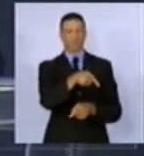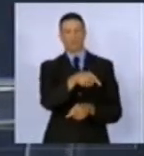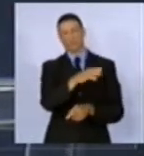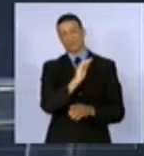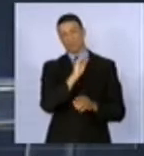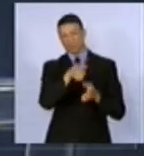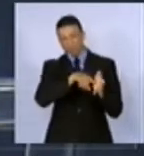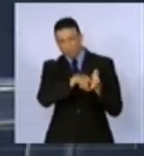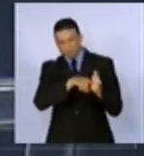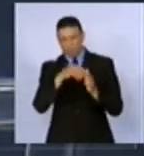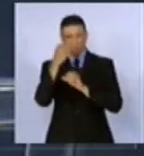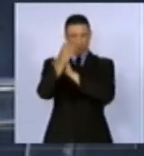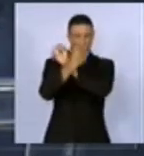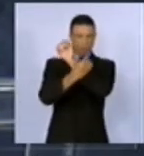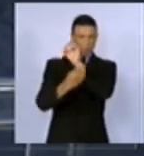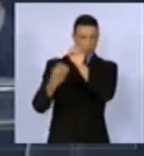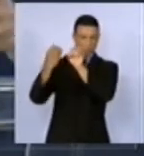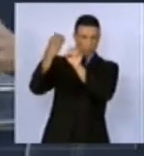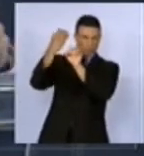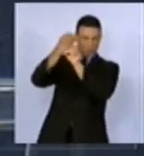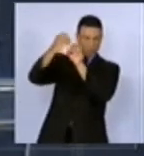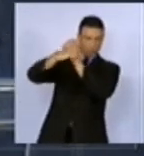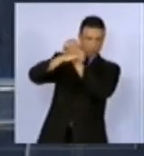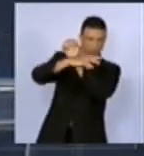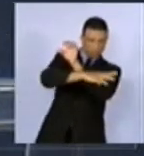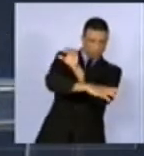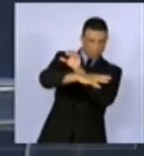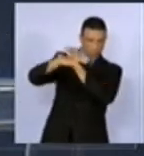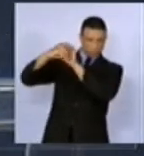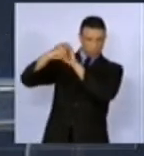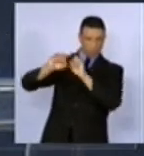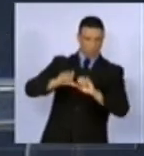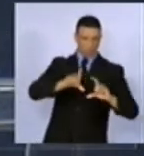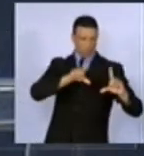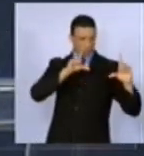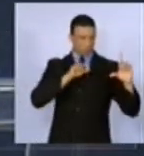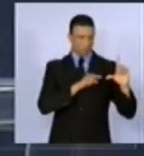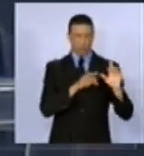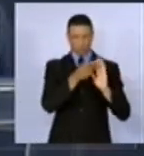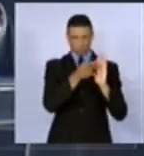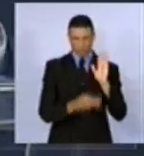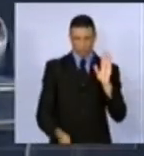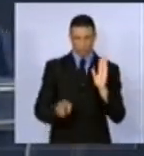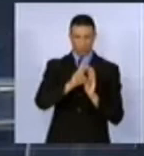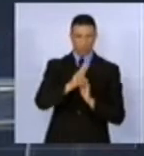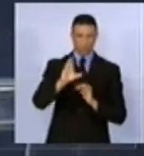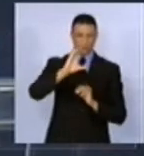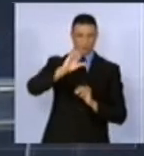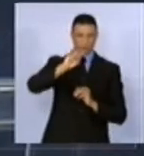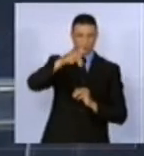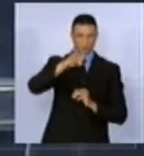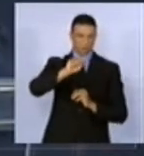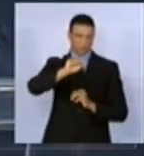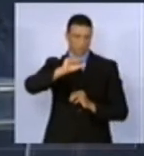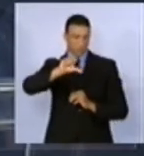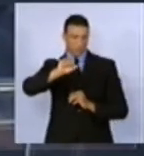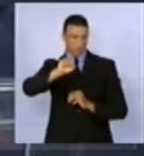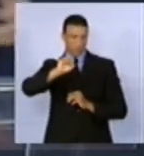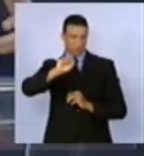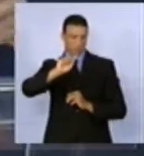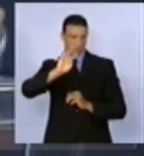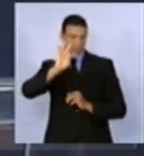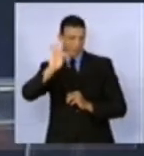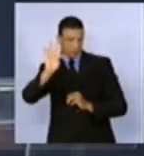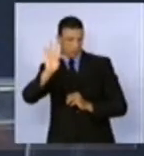foram então monitorados como eu já mencionei através de um projeto que a gente tem nominal canasat tanto na questão de mudança de uso da Terra na